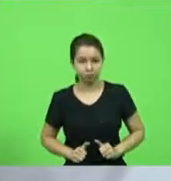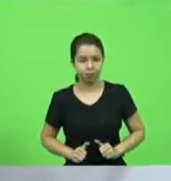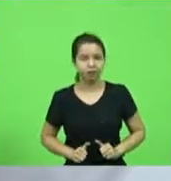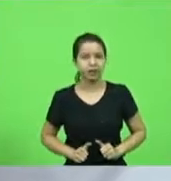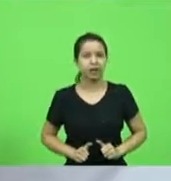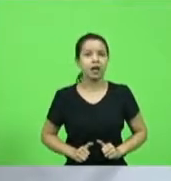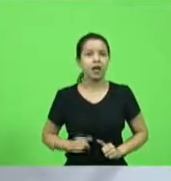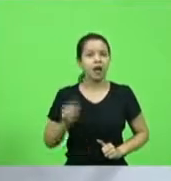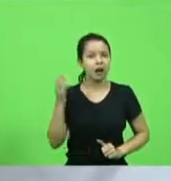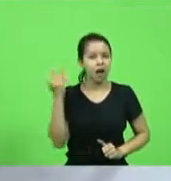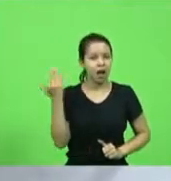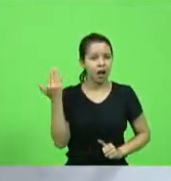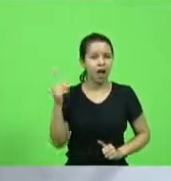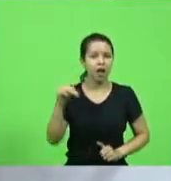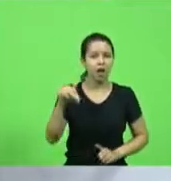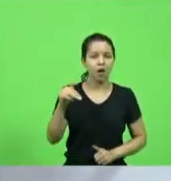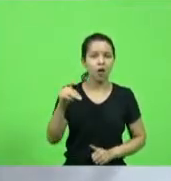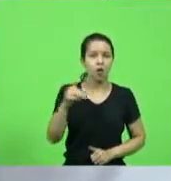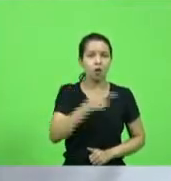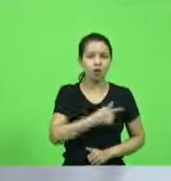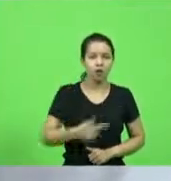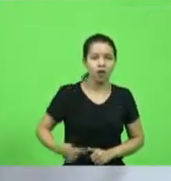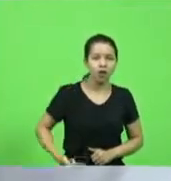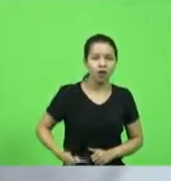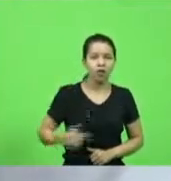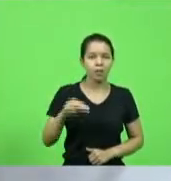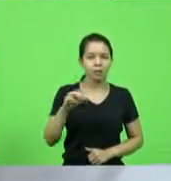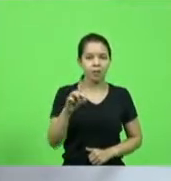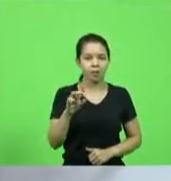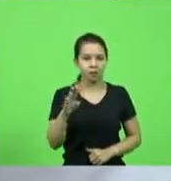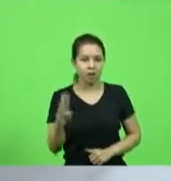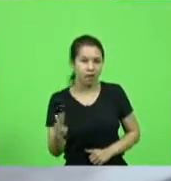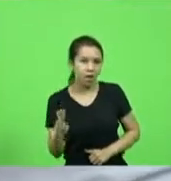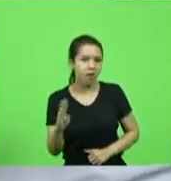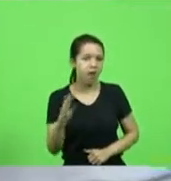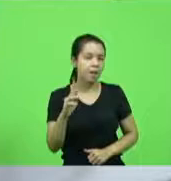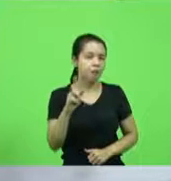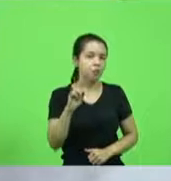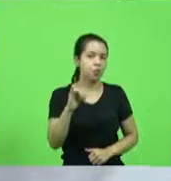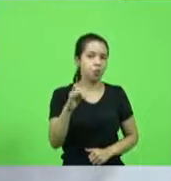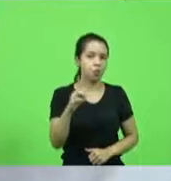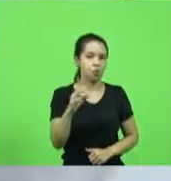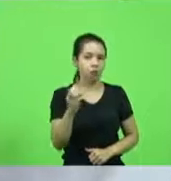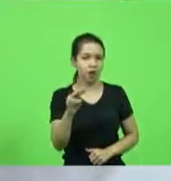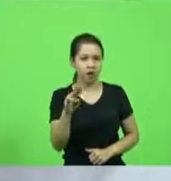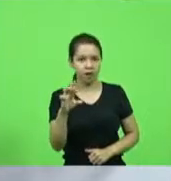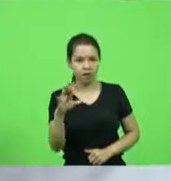MDB, do senhor Pinho Moreira,